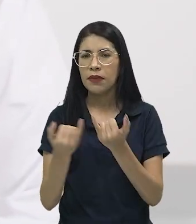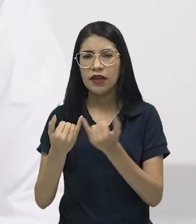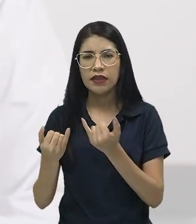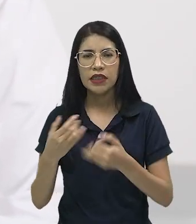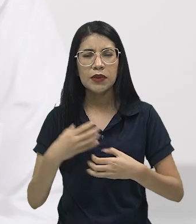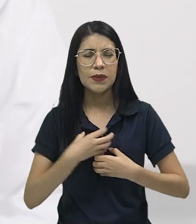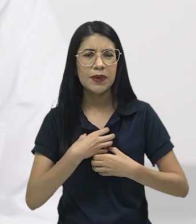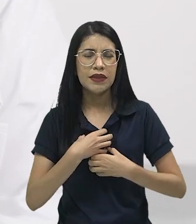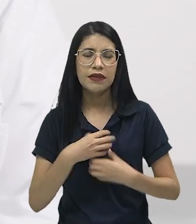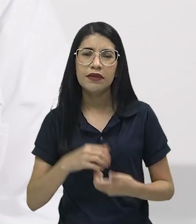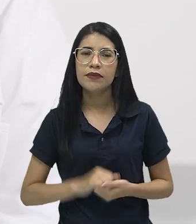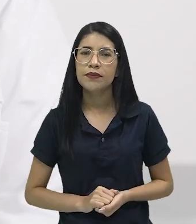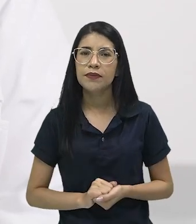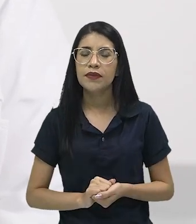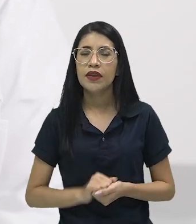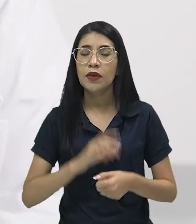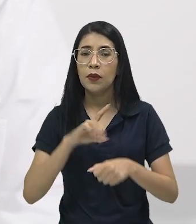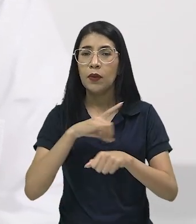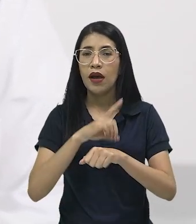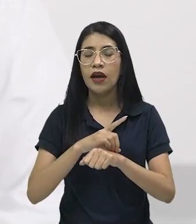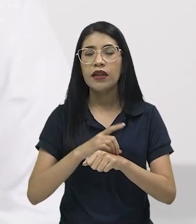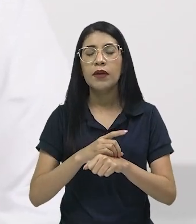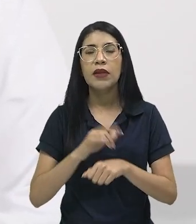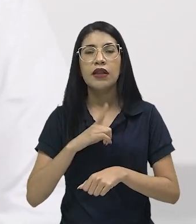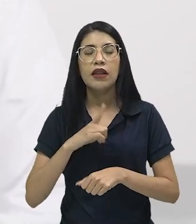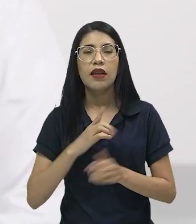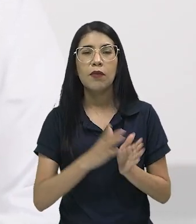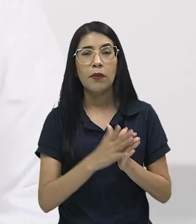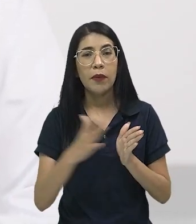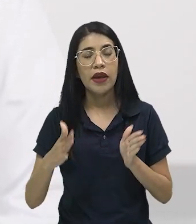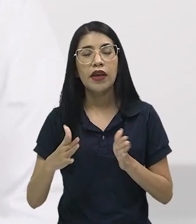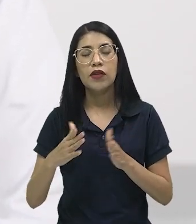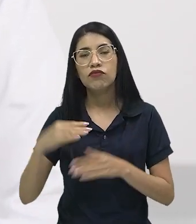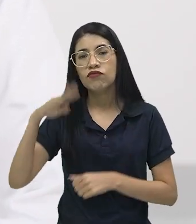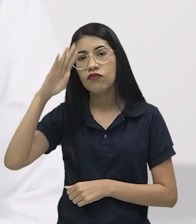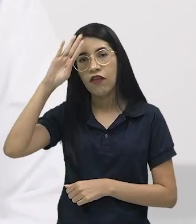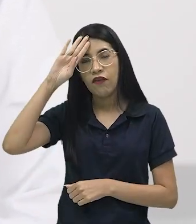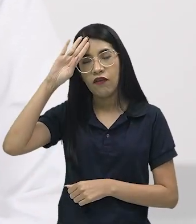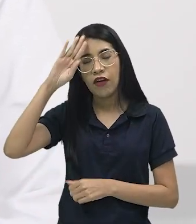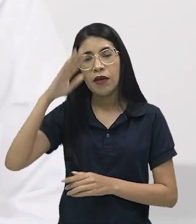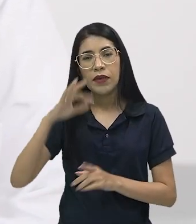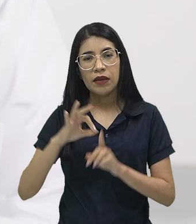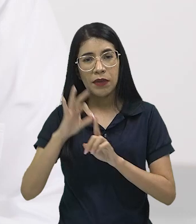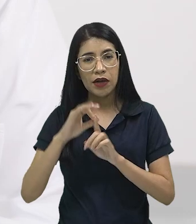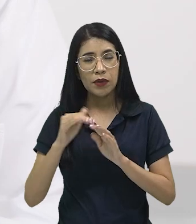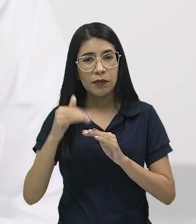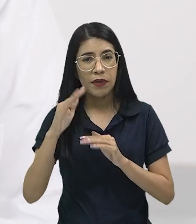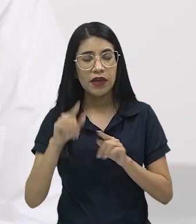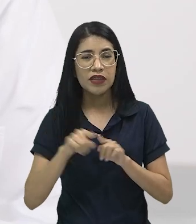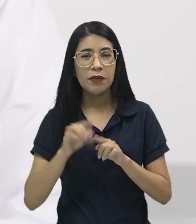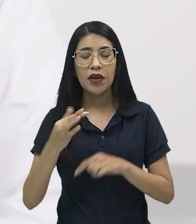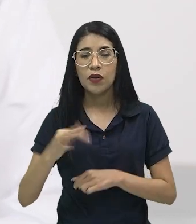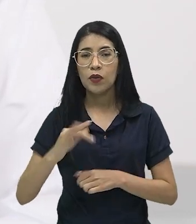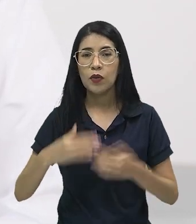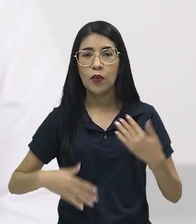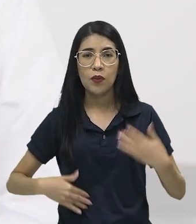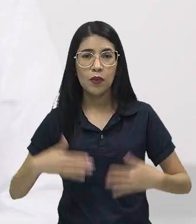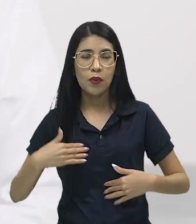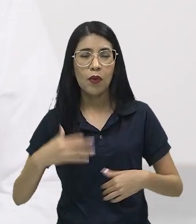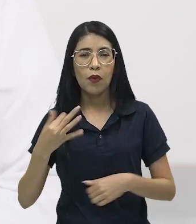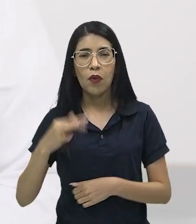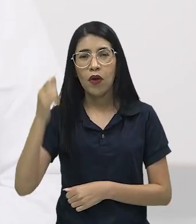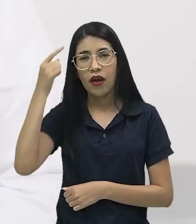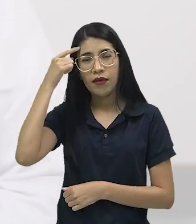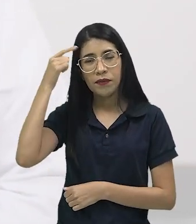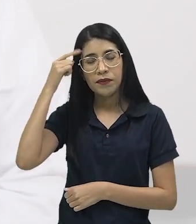parecidos. A dengue cursa com febre geralmente mais alta, dores no corpo, dores de